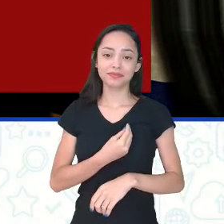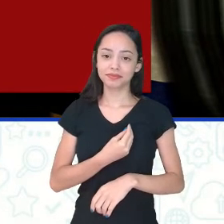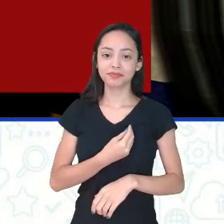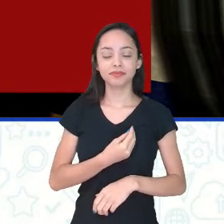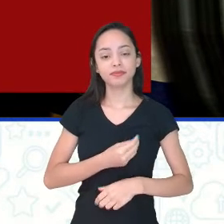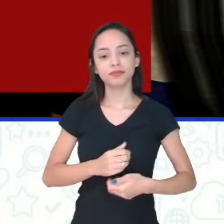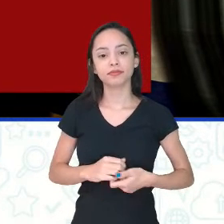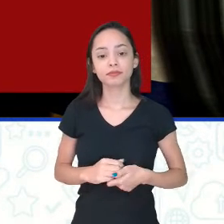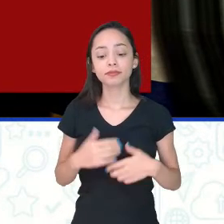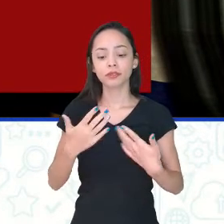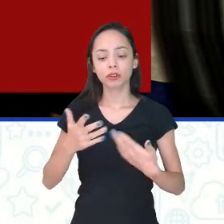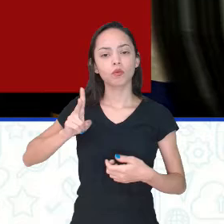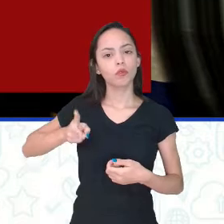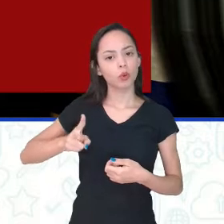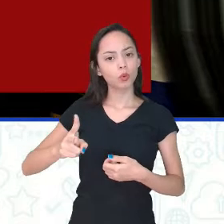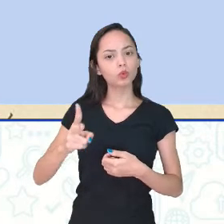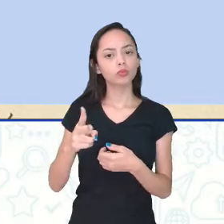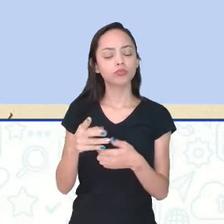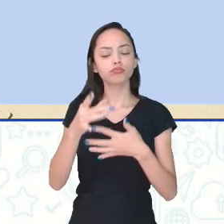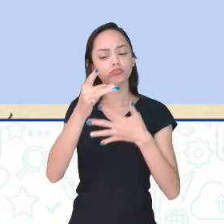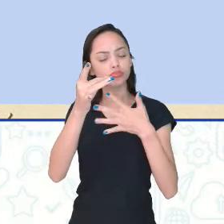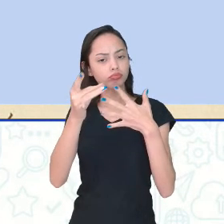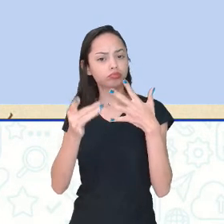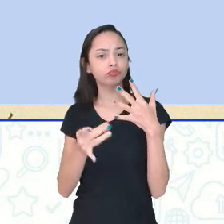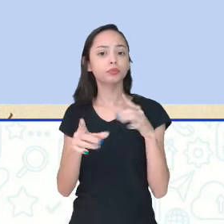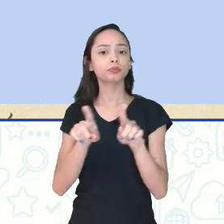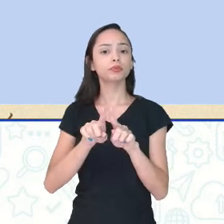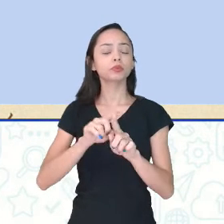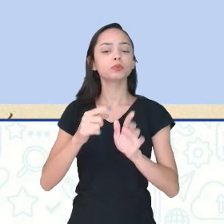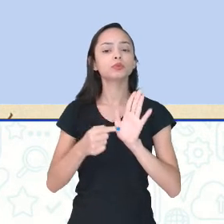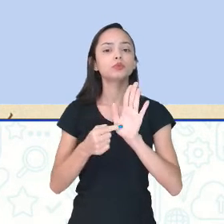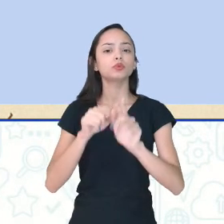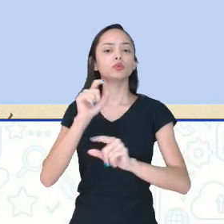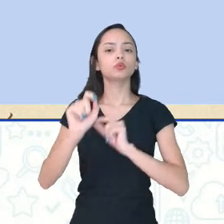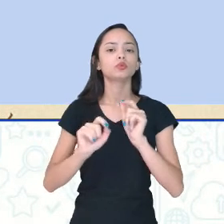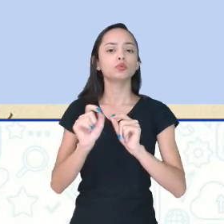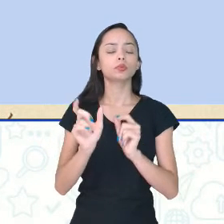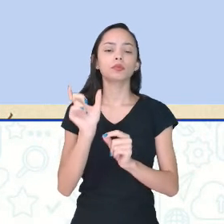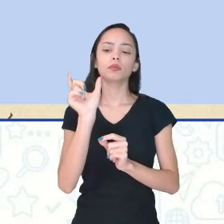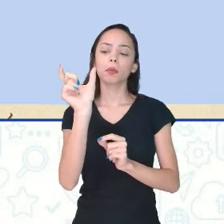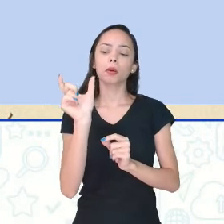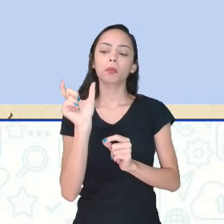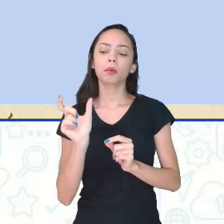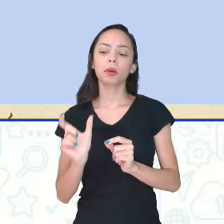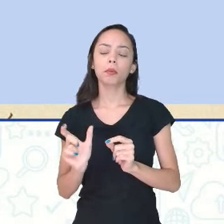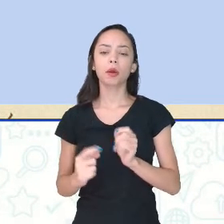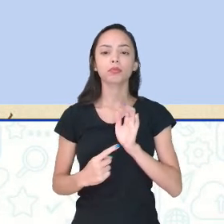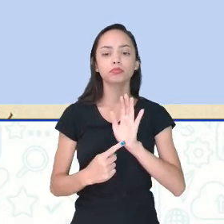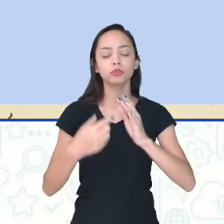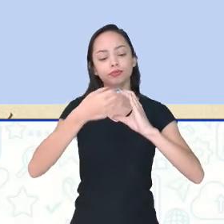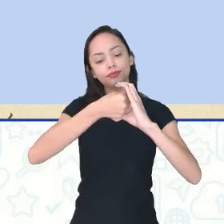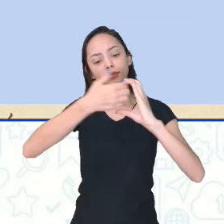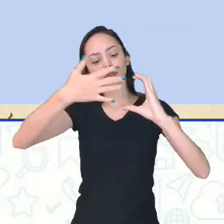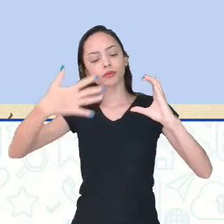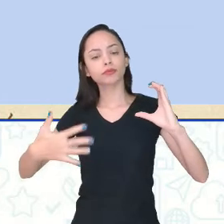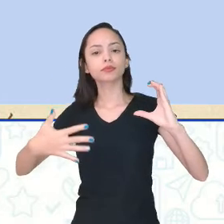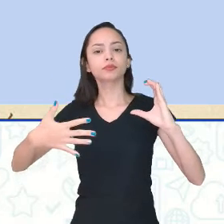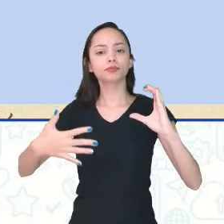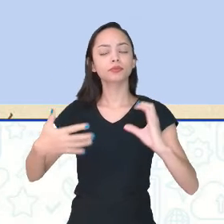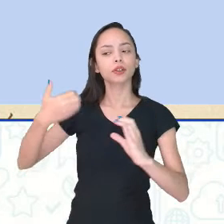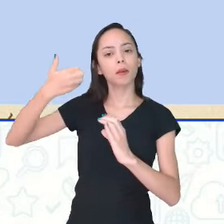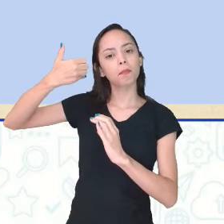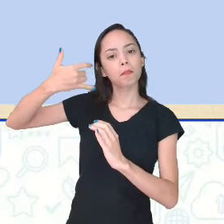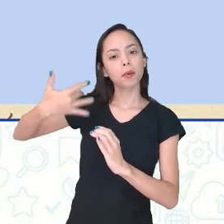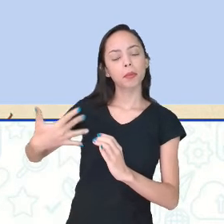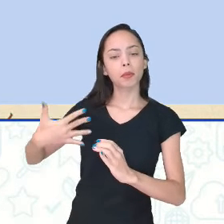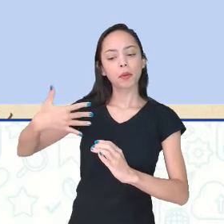né? E ela vai continuando e ela vai fazendo o quê? Palavras que caracteriza e descreve as pessoas